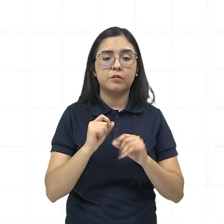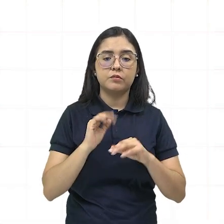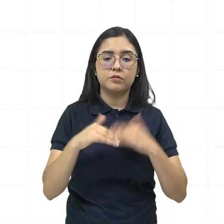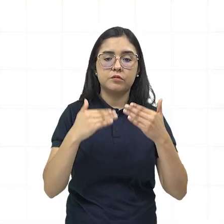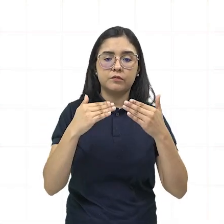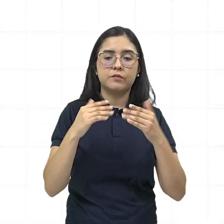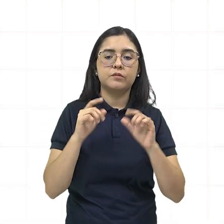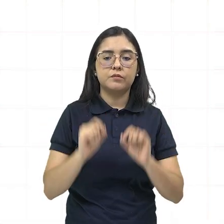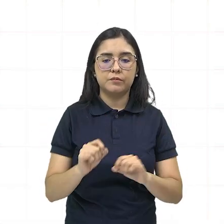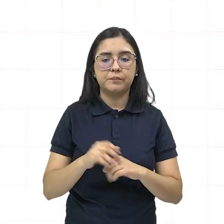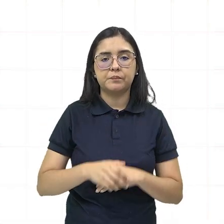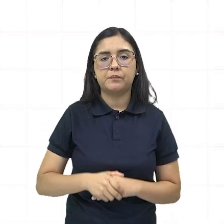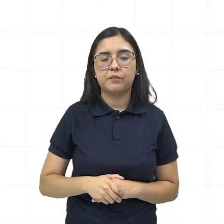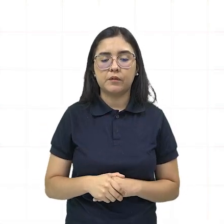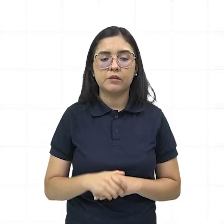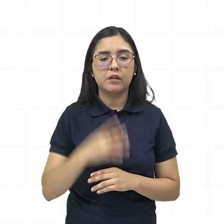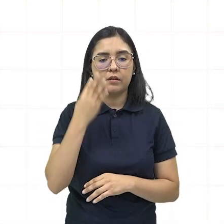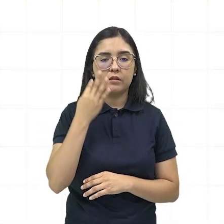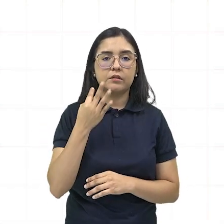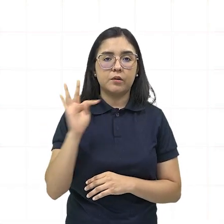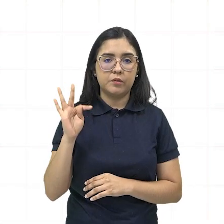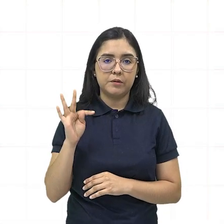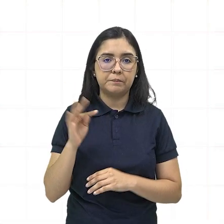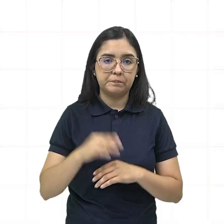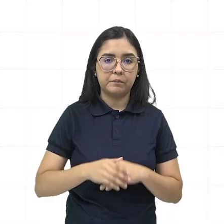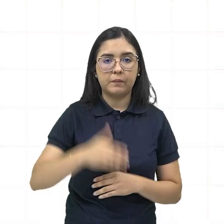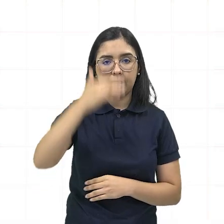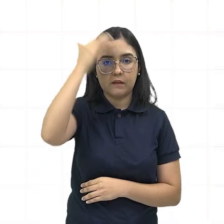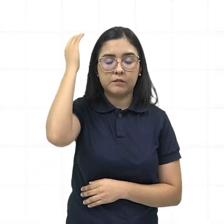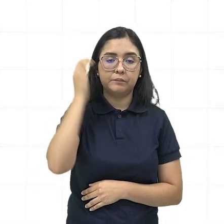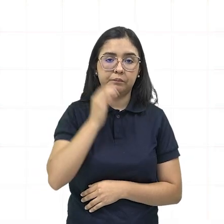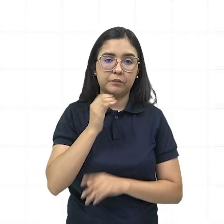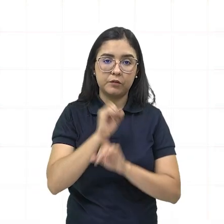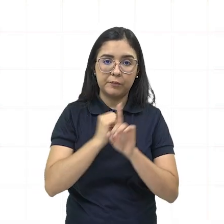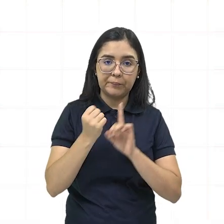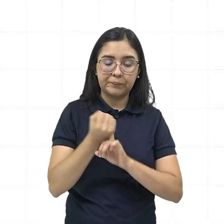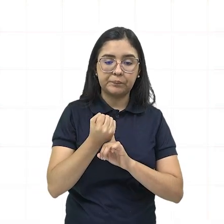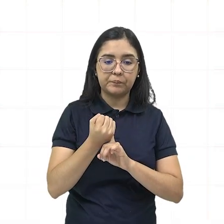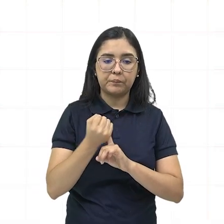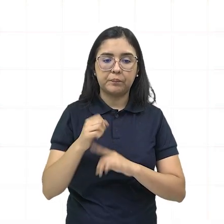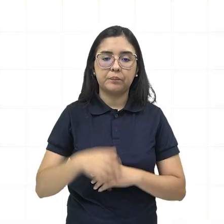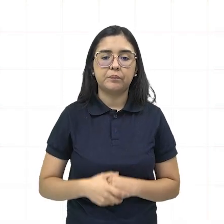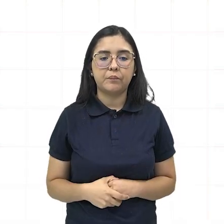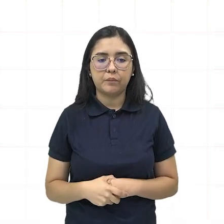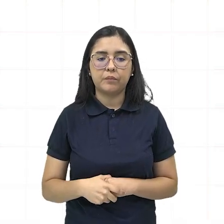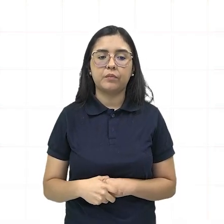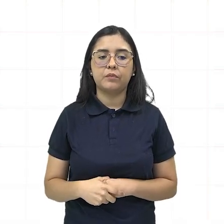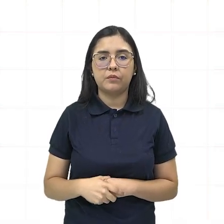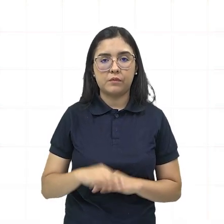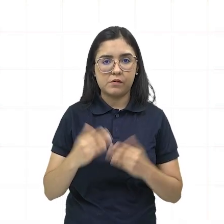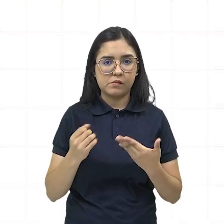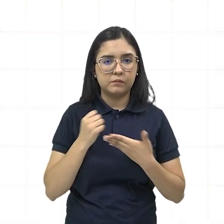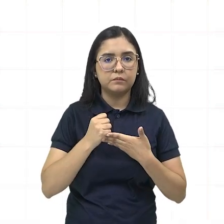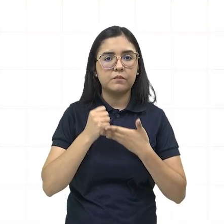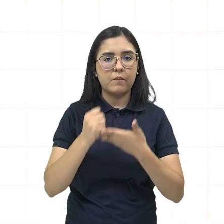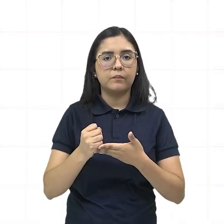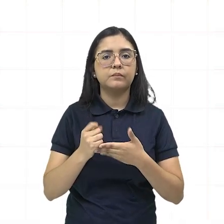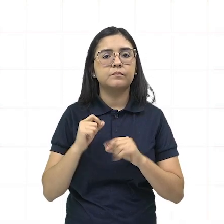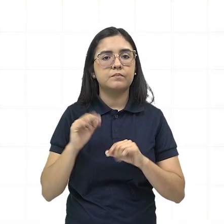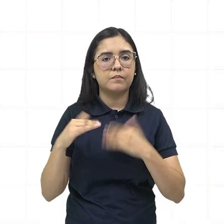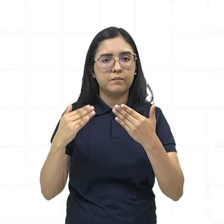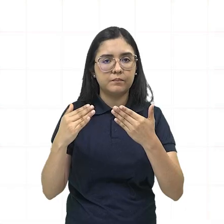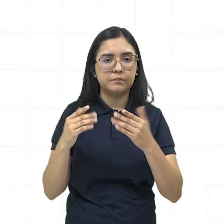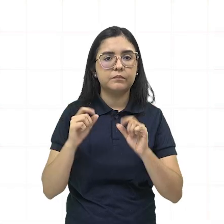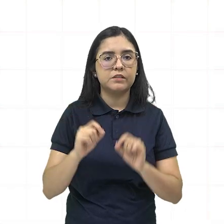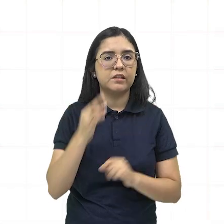desenvolvimento do darwinismo social. Olha as palavras utilizadas, tá? contribuição para o